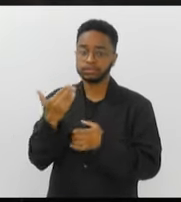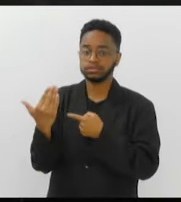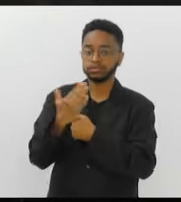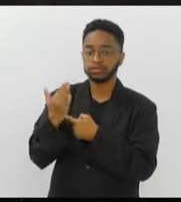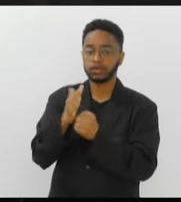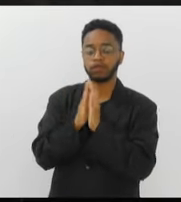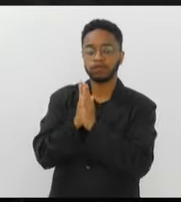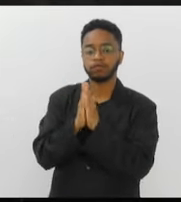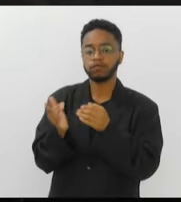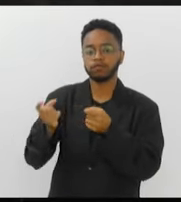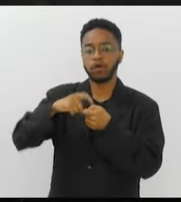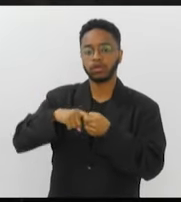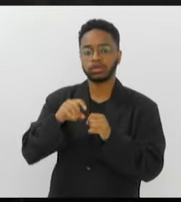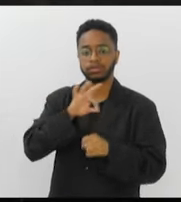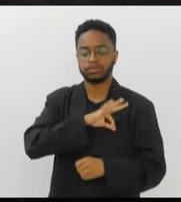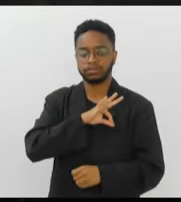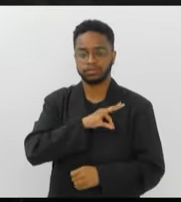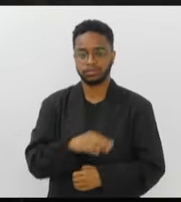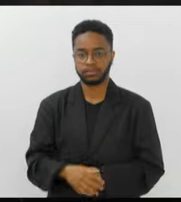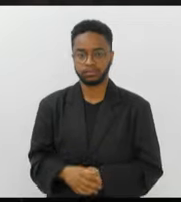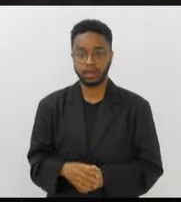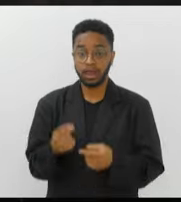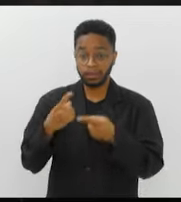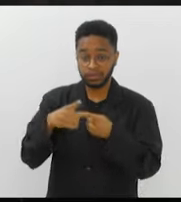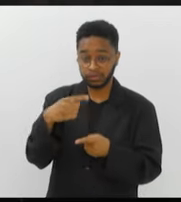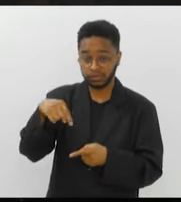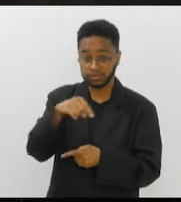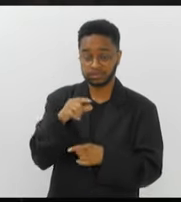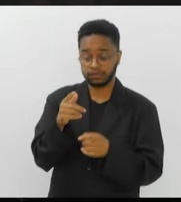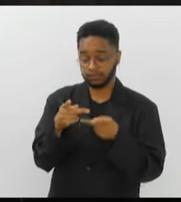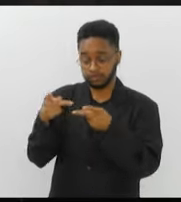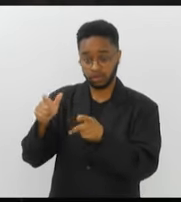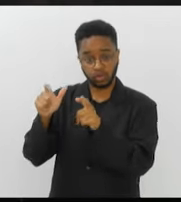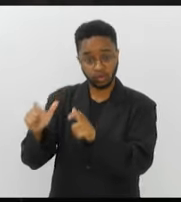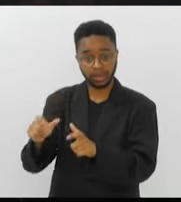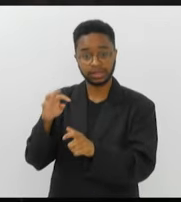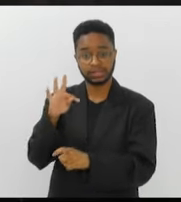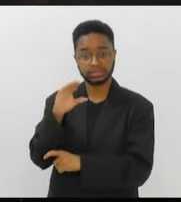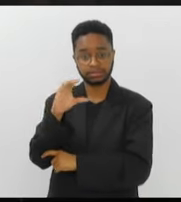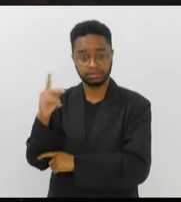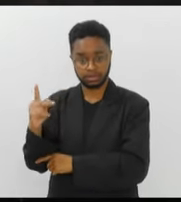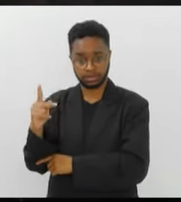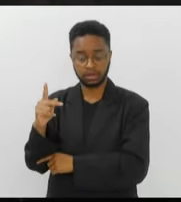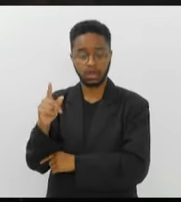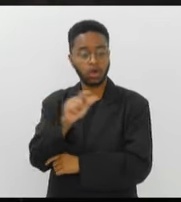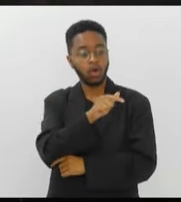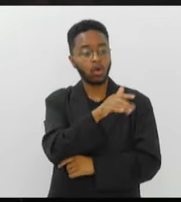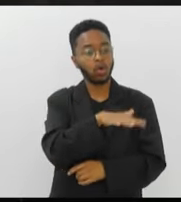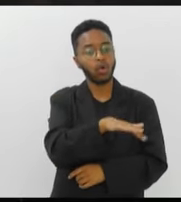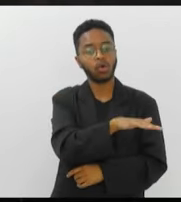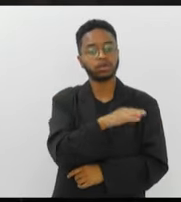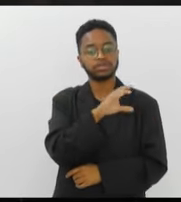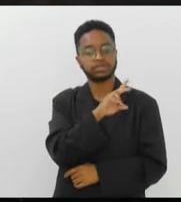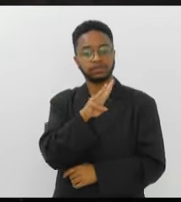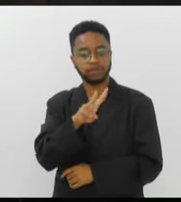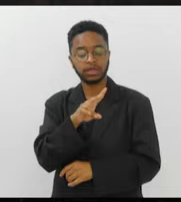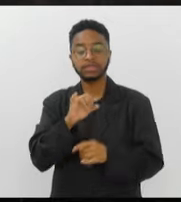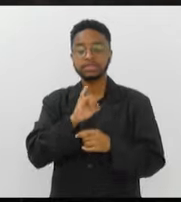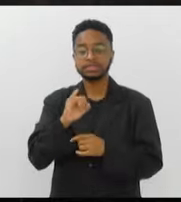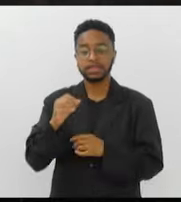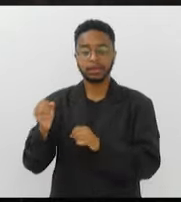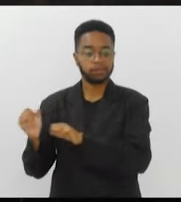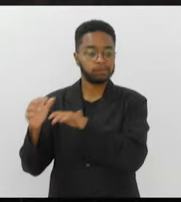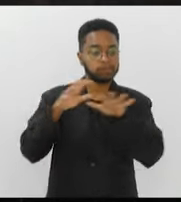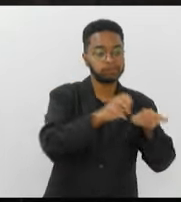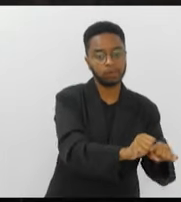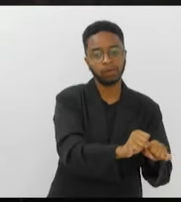Volta, pelo amor de Deus. Porque você vai naquela região ali, era o TCP. Na outra região, o Comando Vermelho. Quando o TCP invade a área